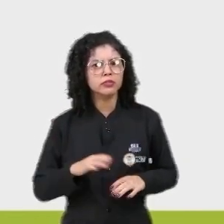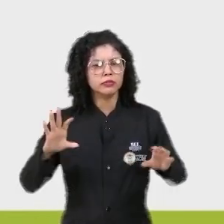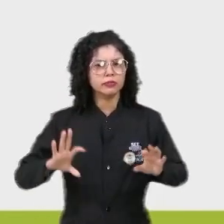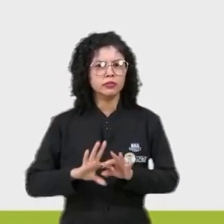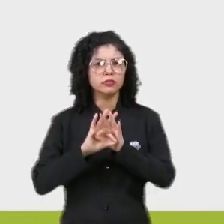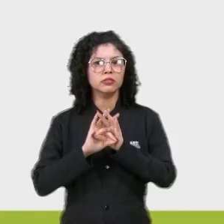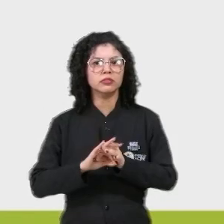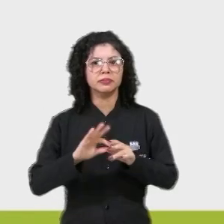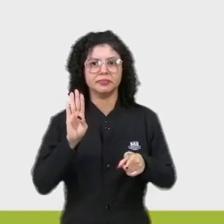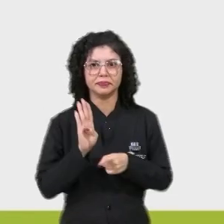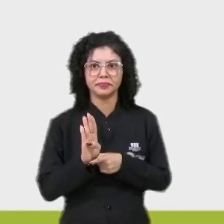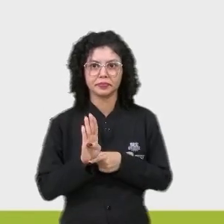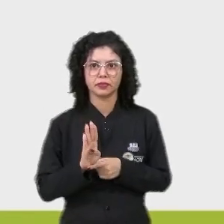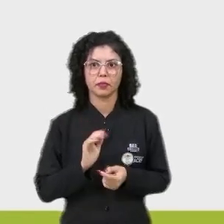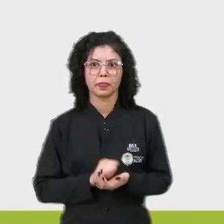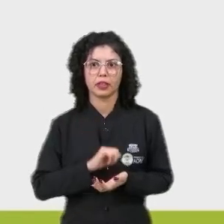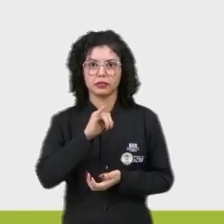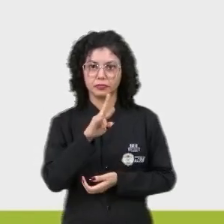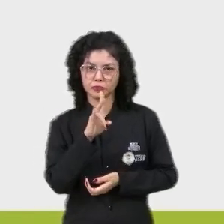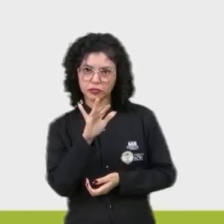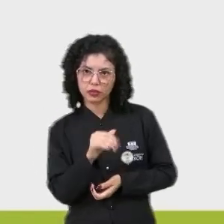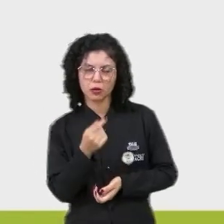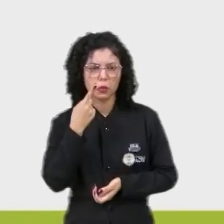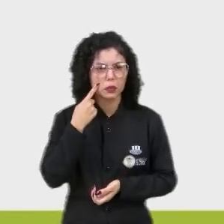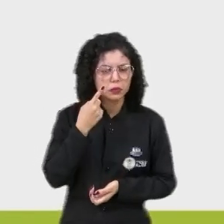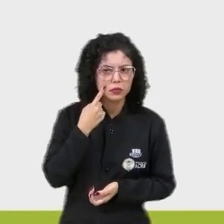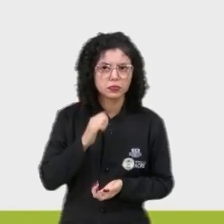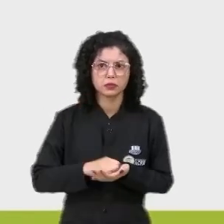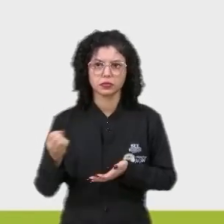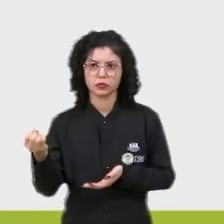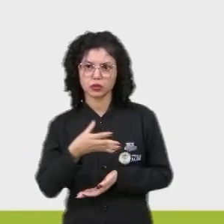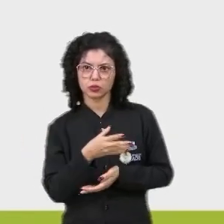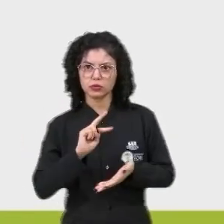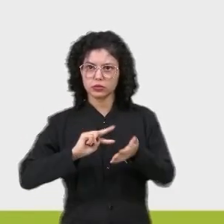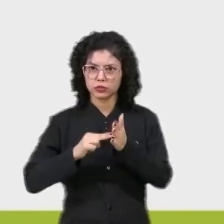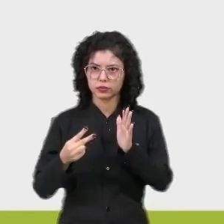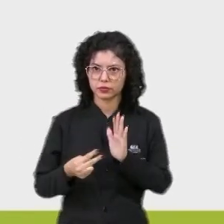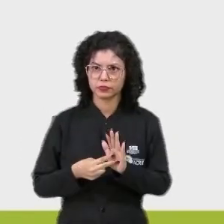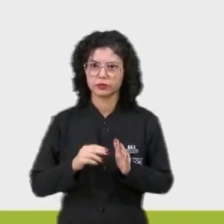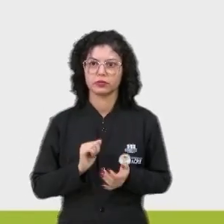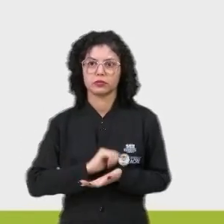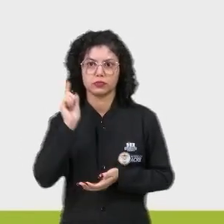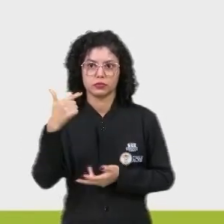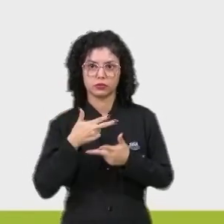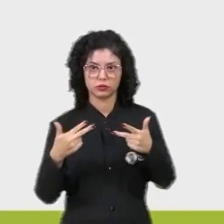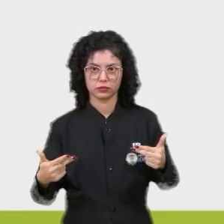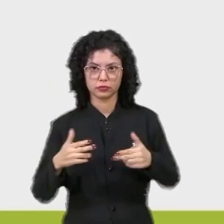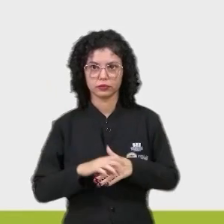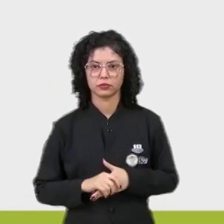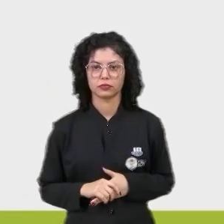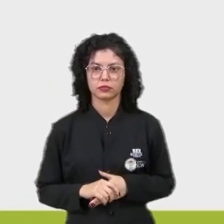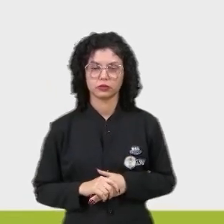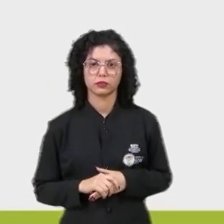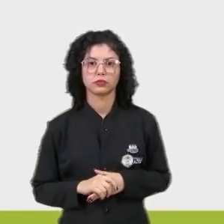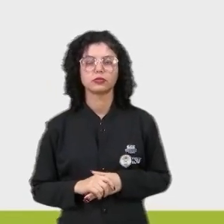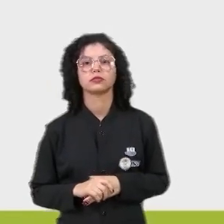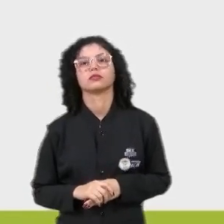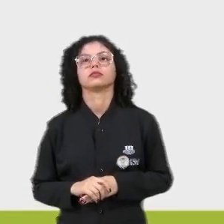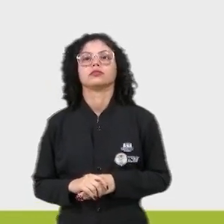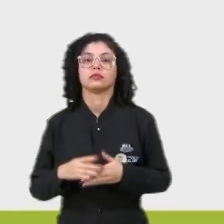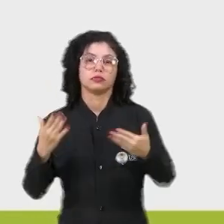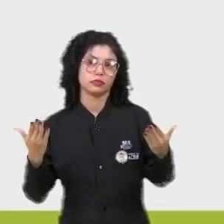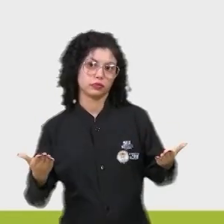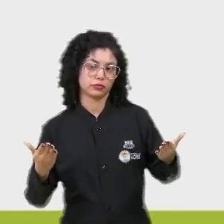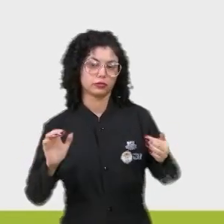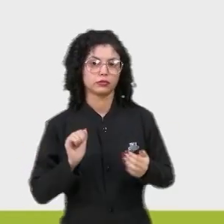veicular. Letra B, ironia, para conferir um novo significado ao termo outra coisa. Gente,